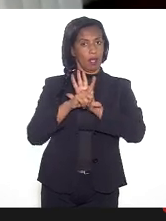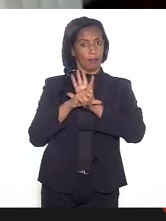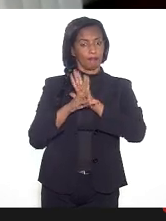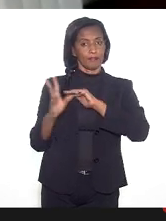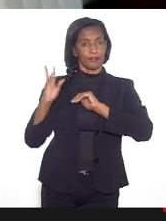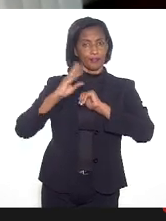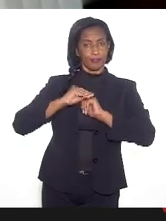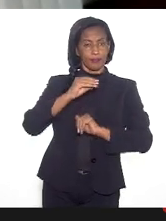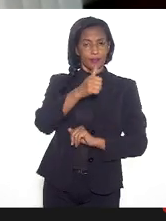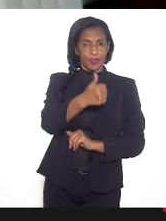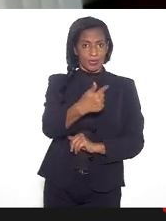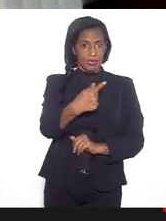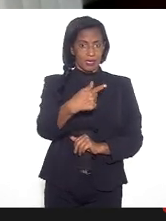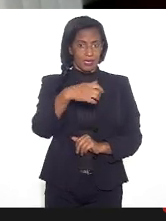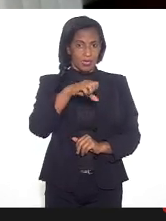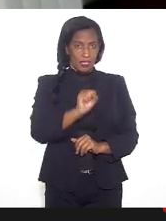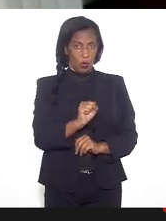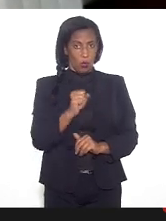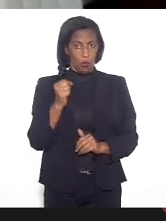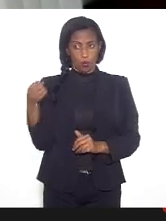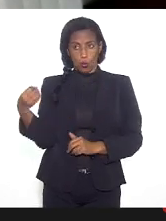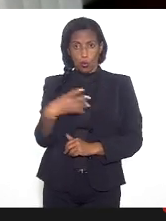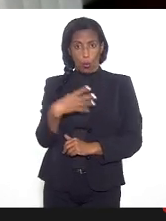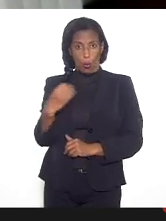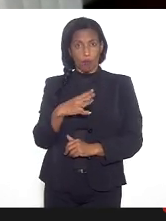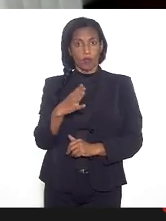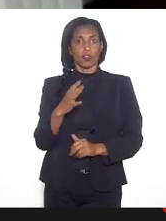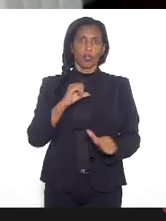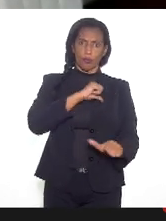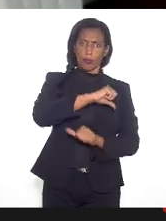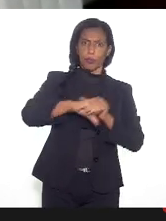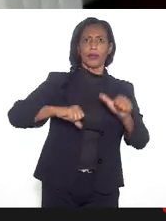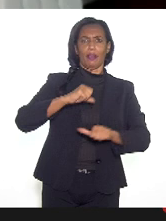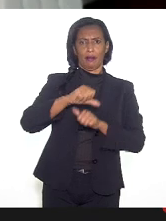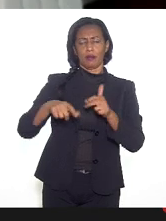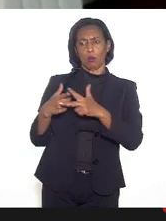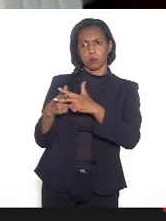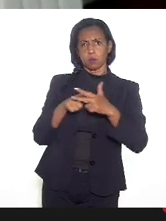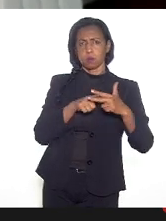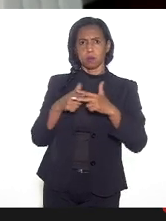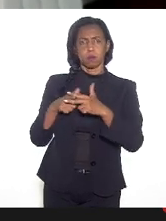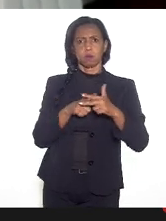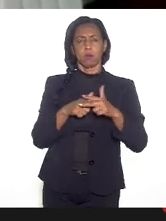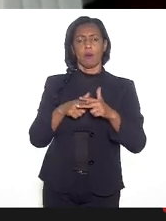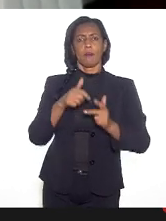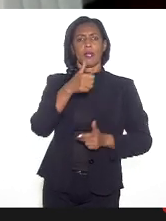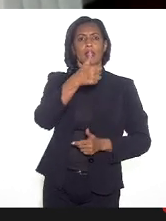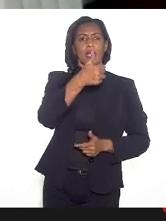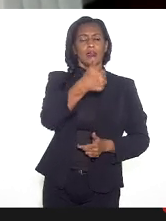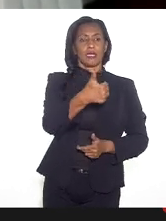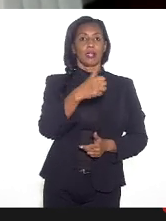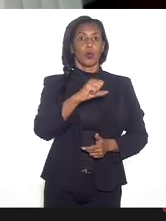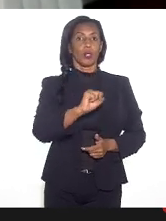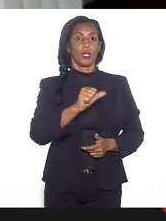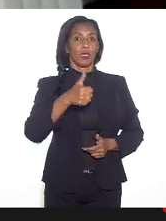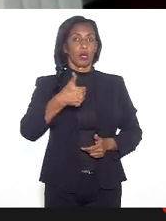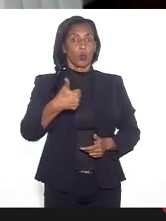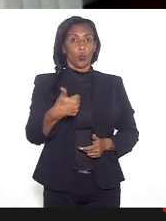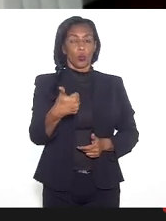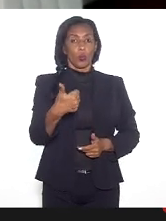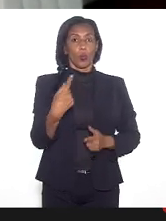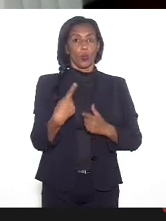Complementar 178, embora seja recentíssima, já foi alterada pela Lei Complementar 181,